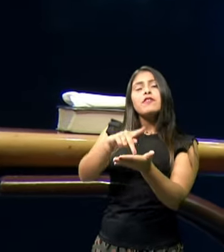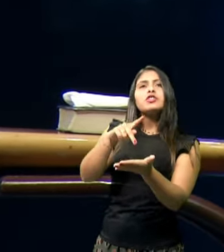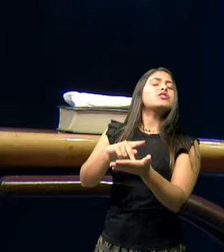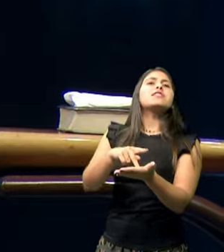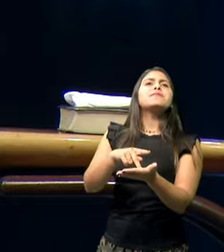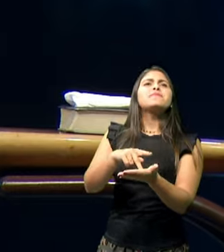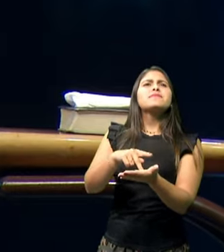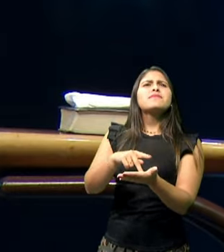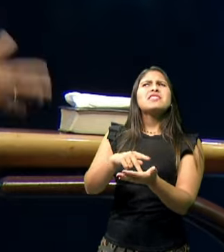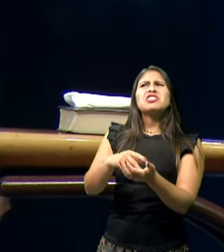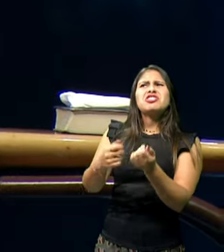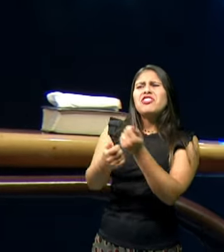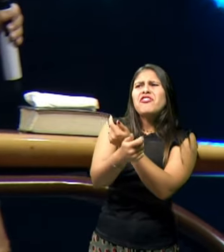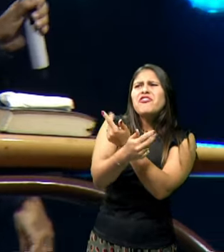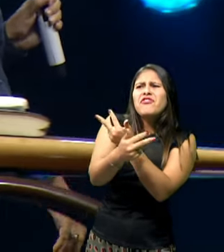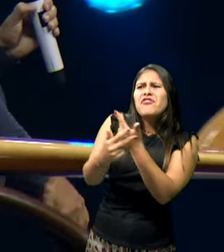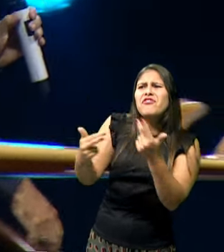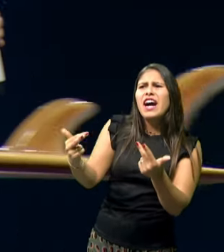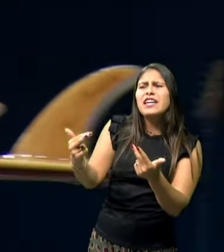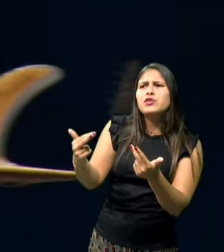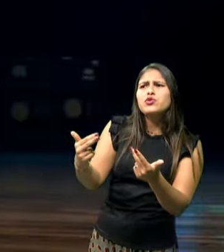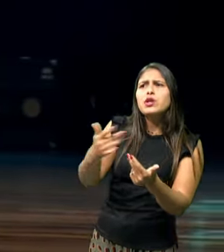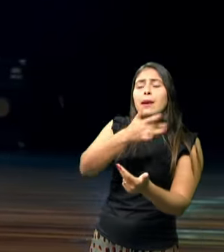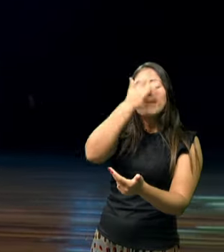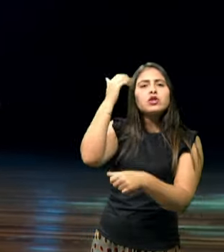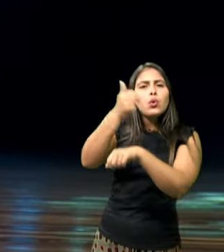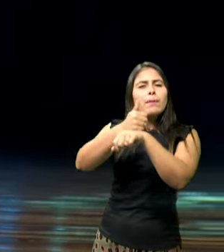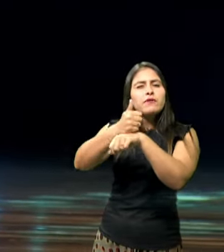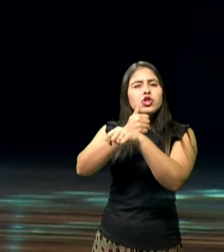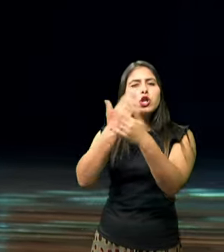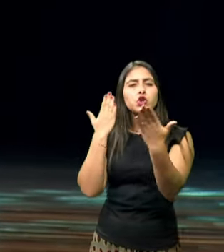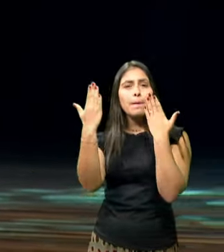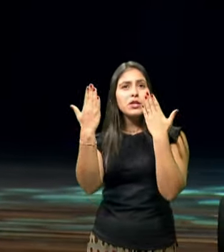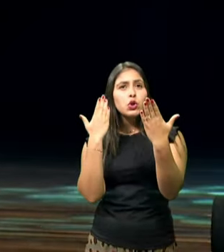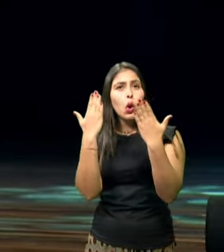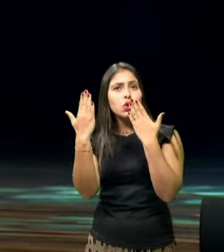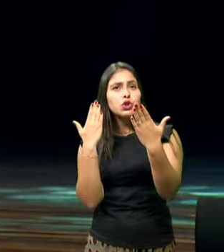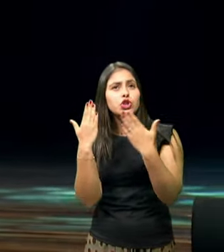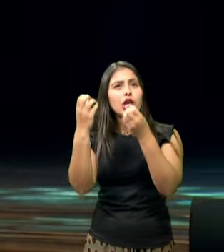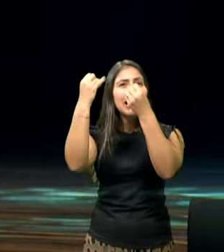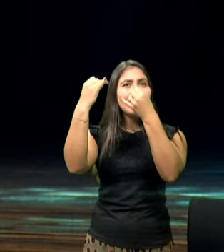Fromm, cientistas do comportamento humano, né? A verdade de Lacan,